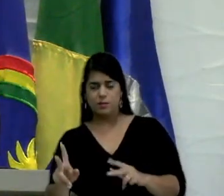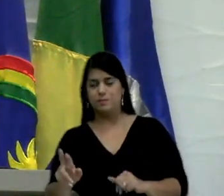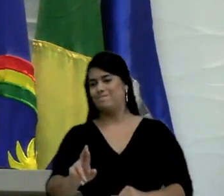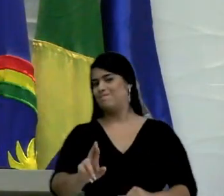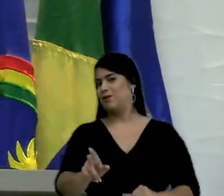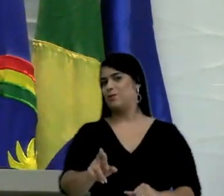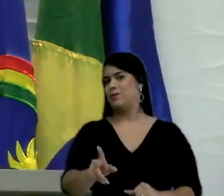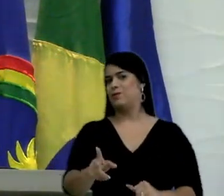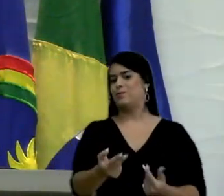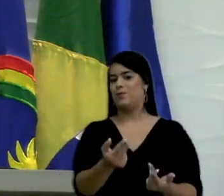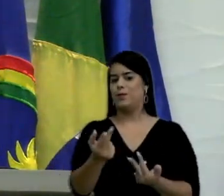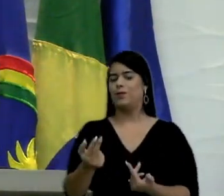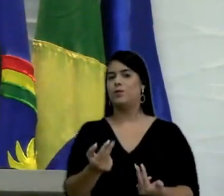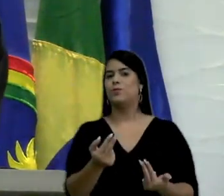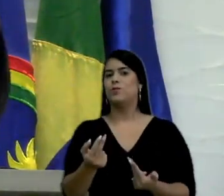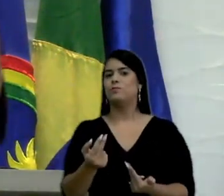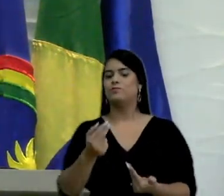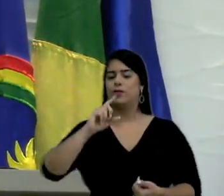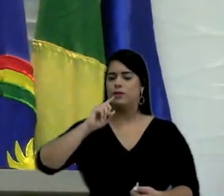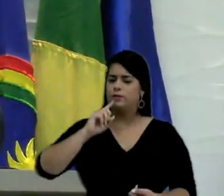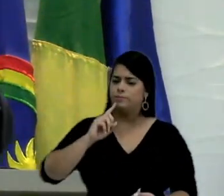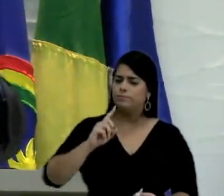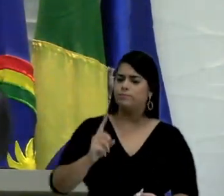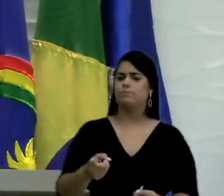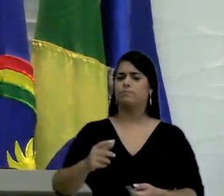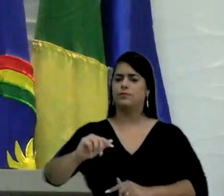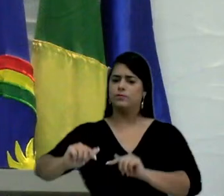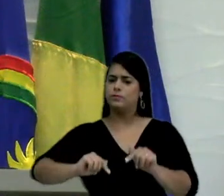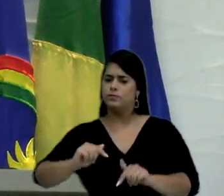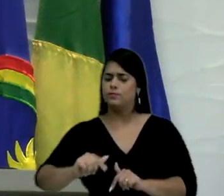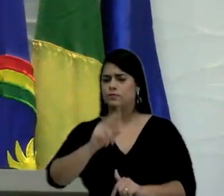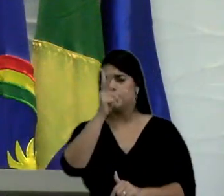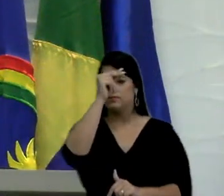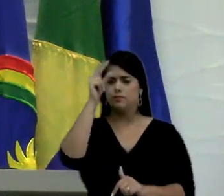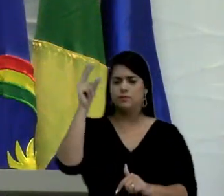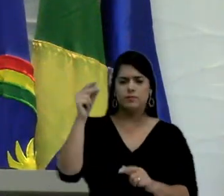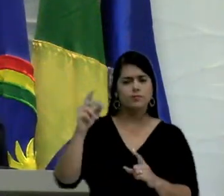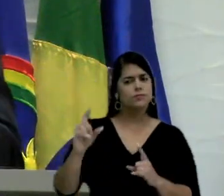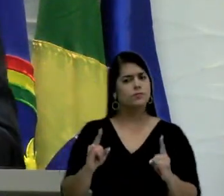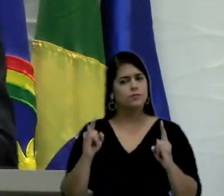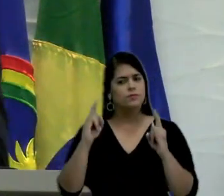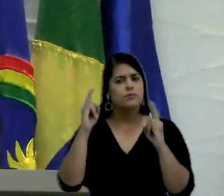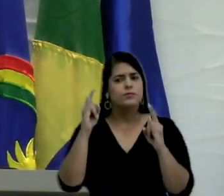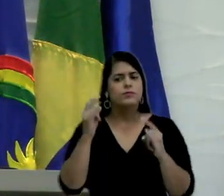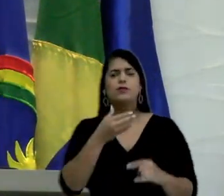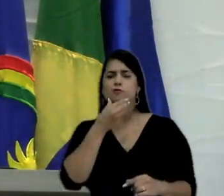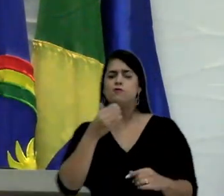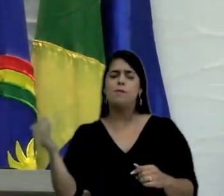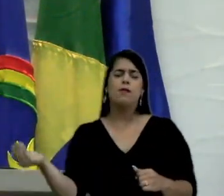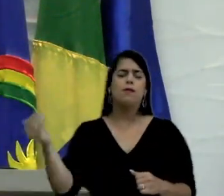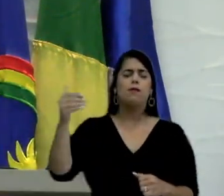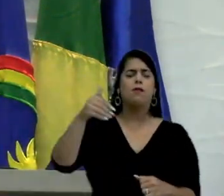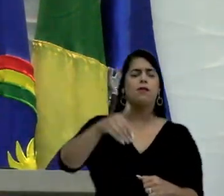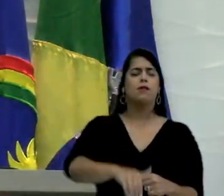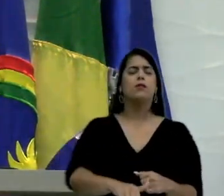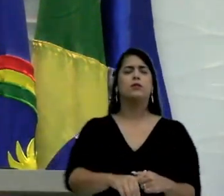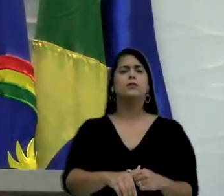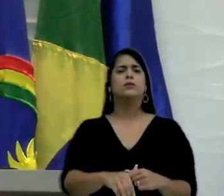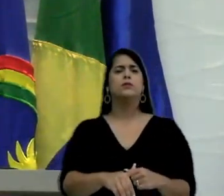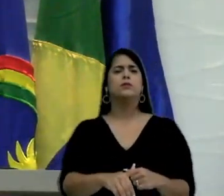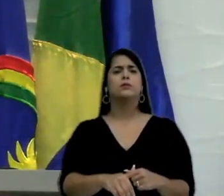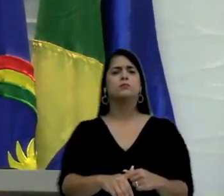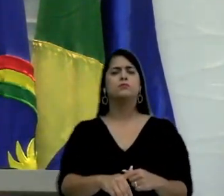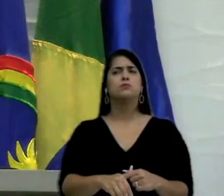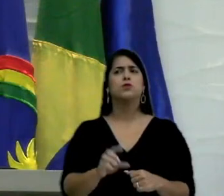quem vai eh eh dirigir a prefeitura então ele vem aí apenas uma pessoa colocada no